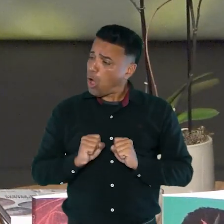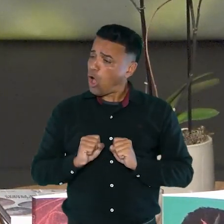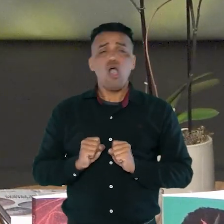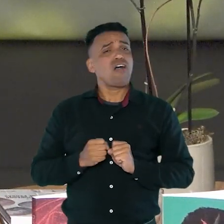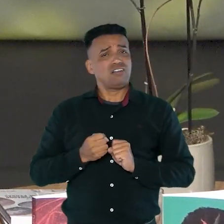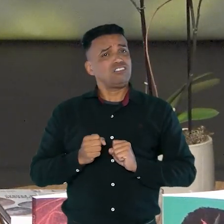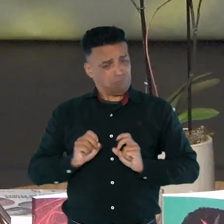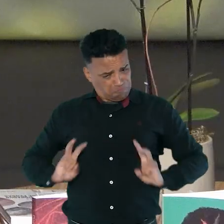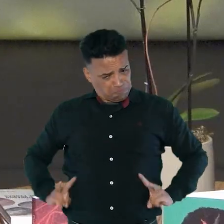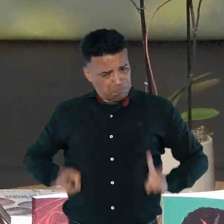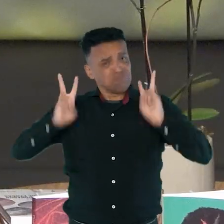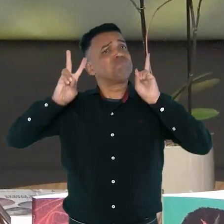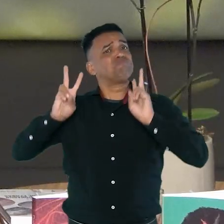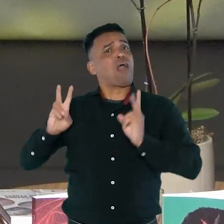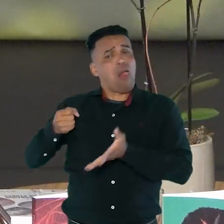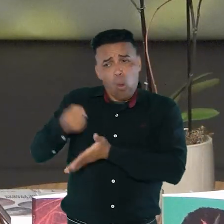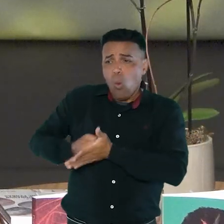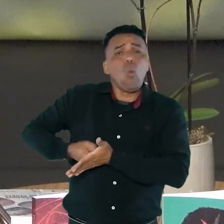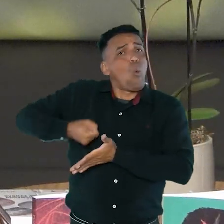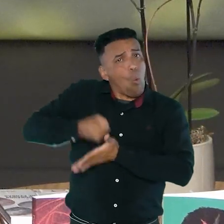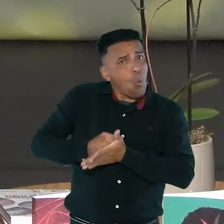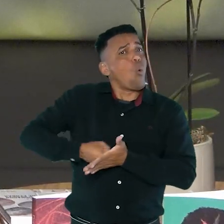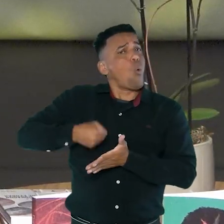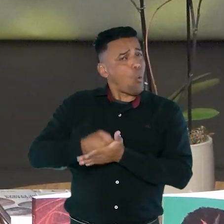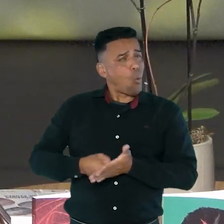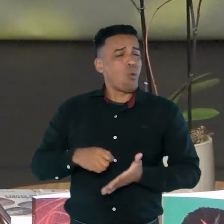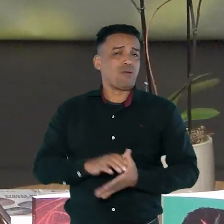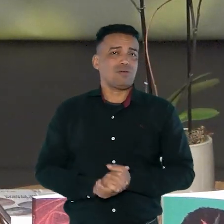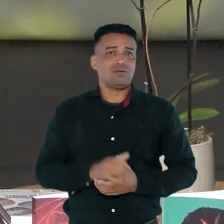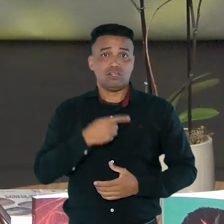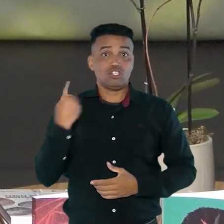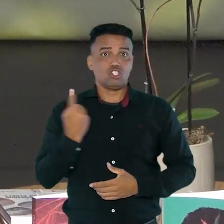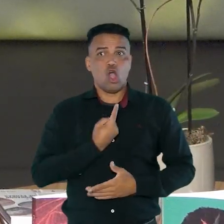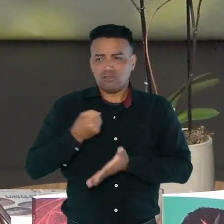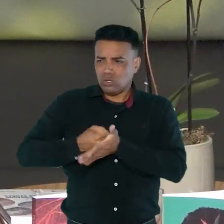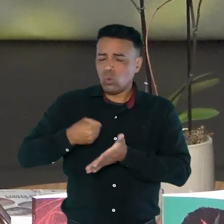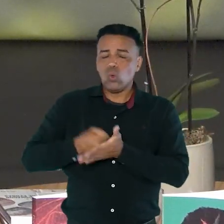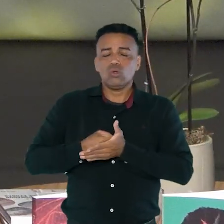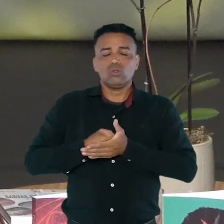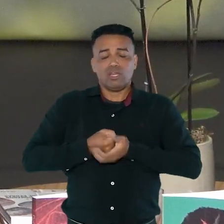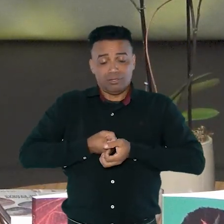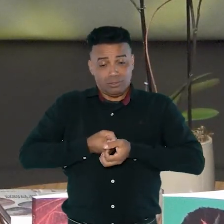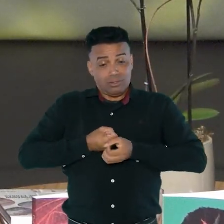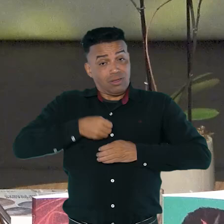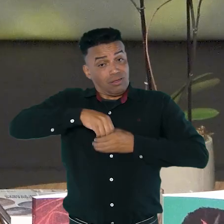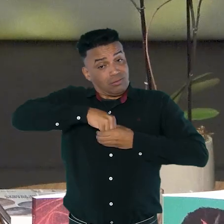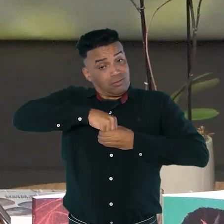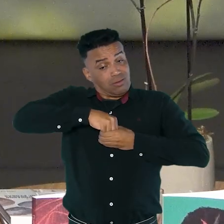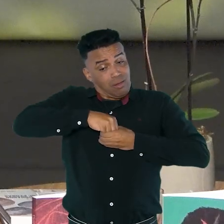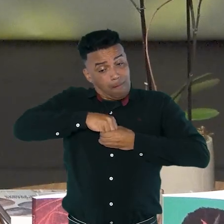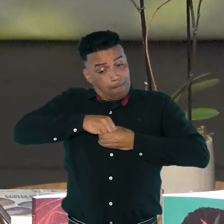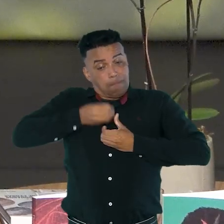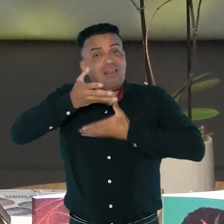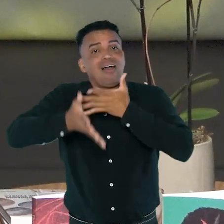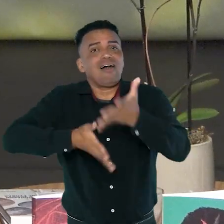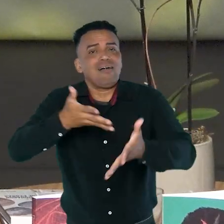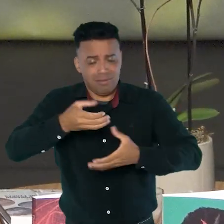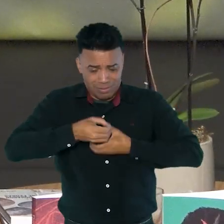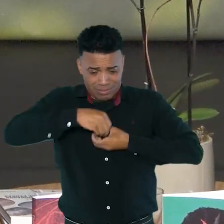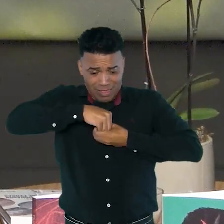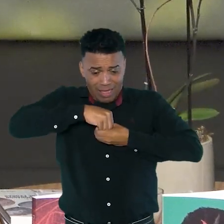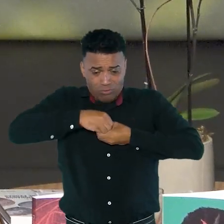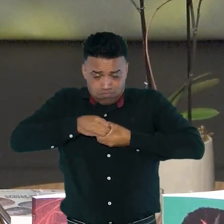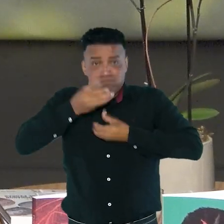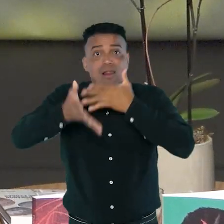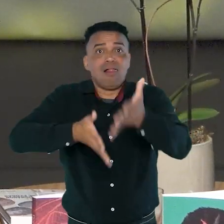lutar. Porque eu acho que a nossa luta ela vem de dentro. Ela vem de dentro.